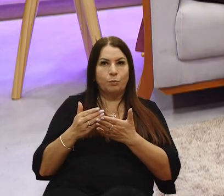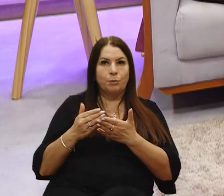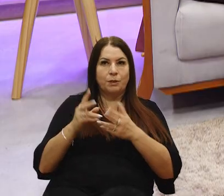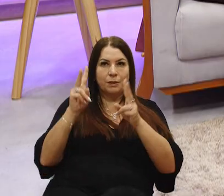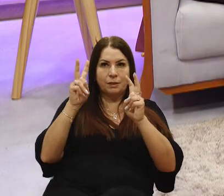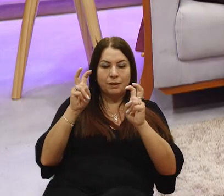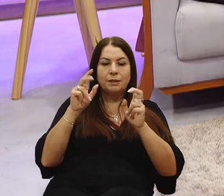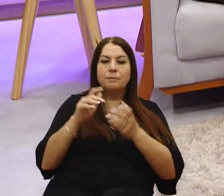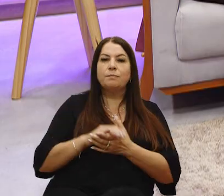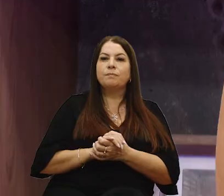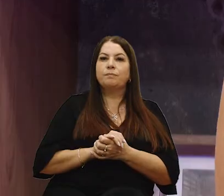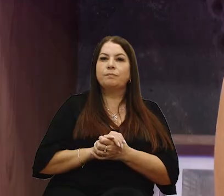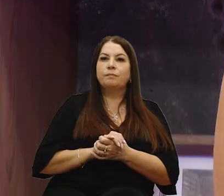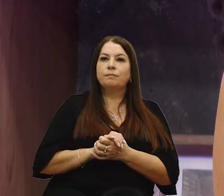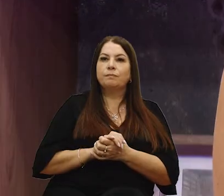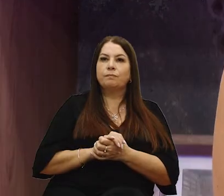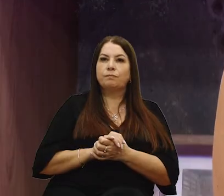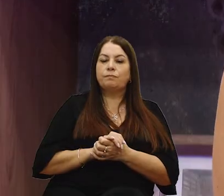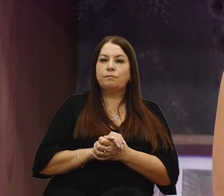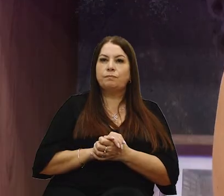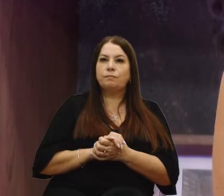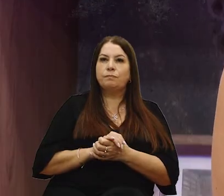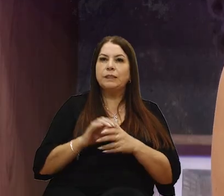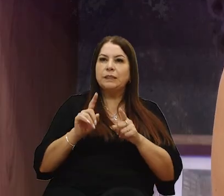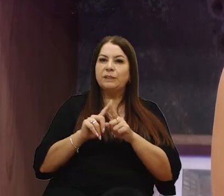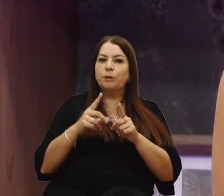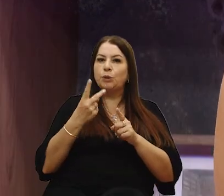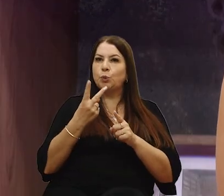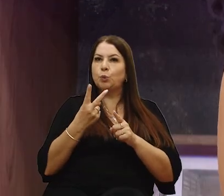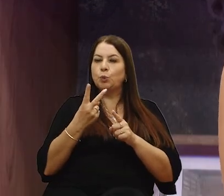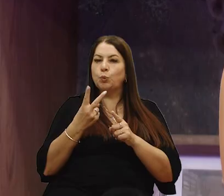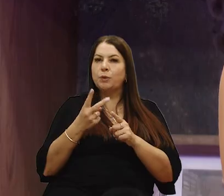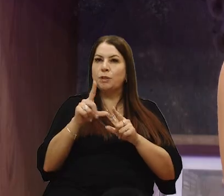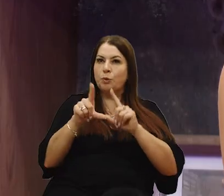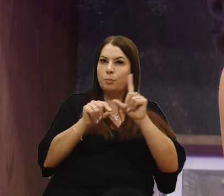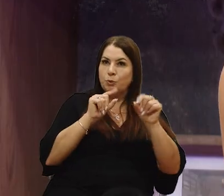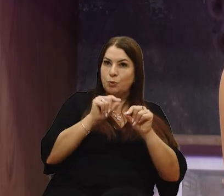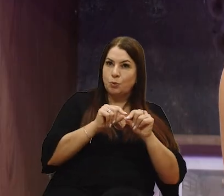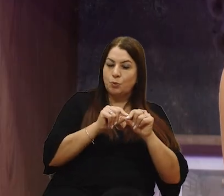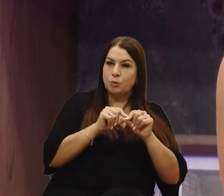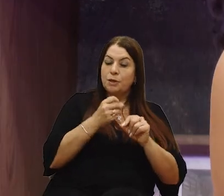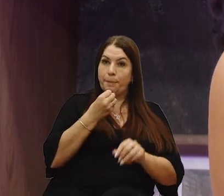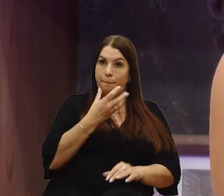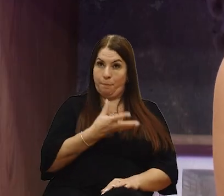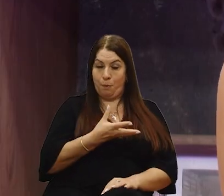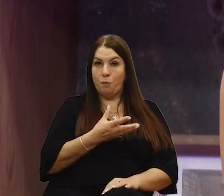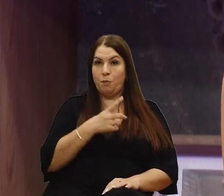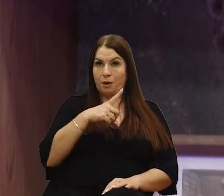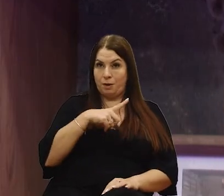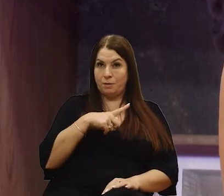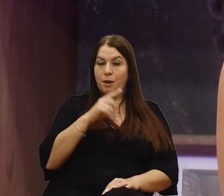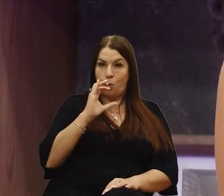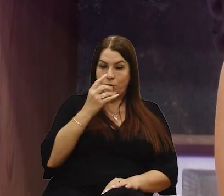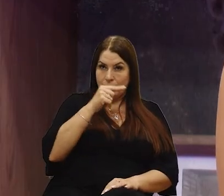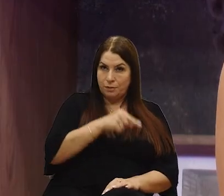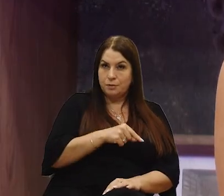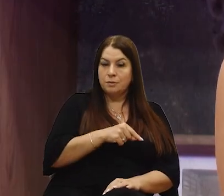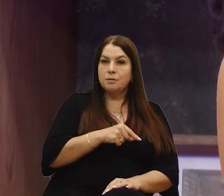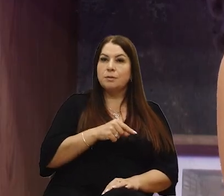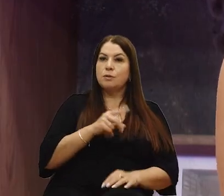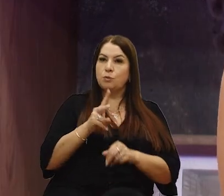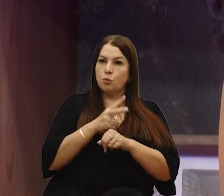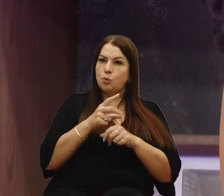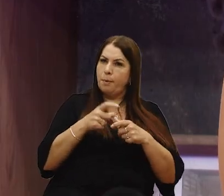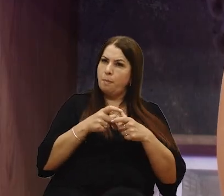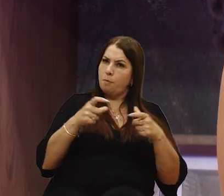né? No início desse termo. E a questão é que a gente tem duas opções, né? É muito bom que